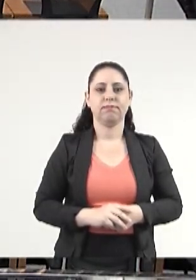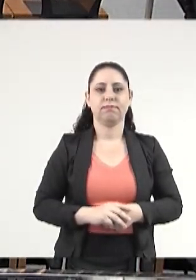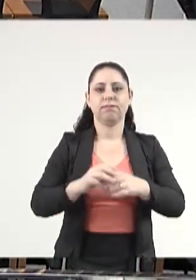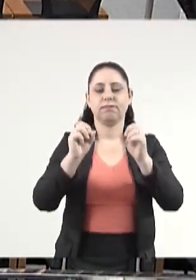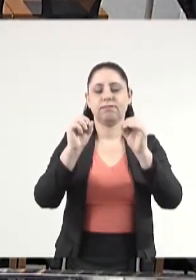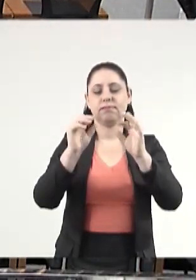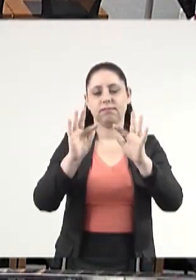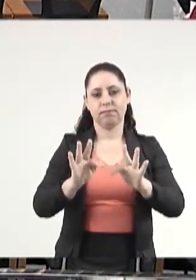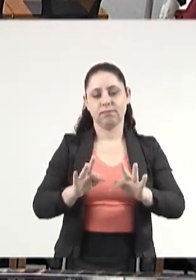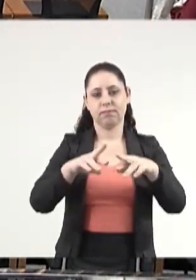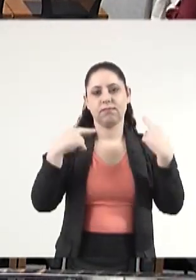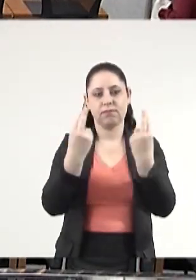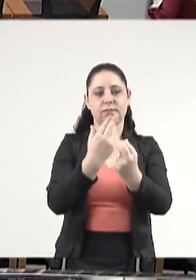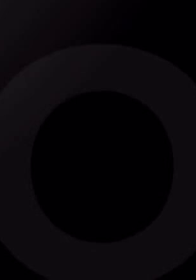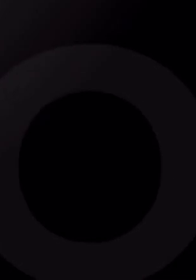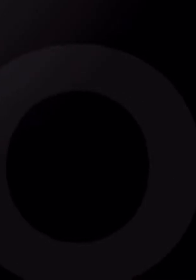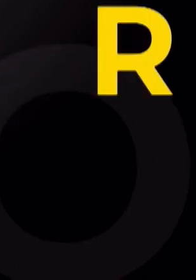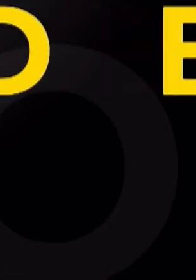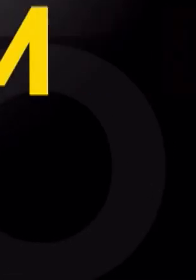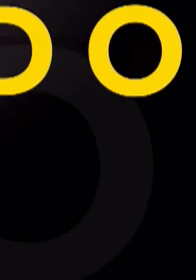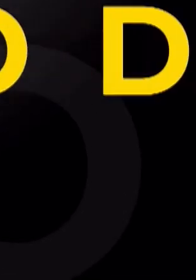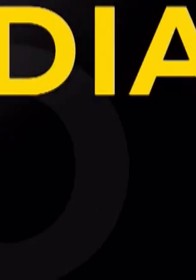Declaro encerrada a presente sessão. Está encerrada.